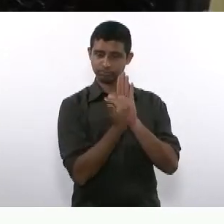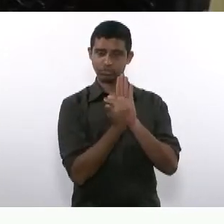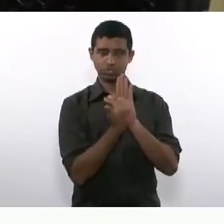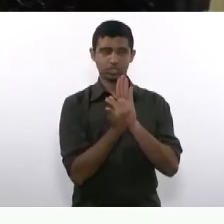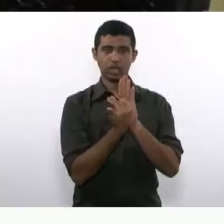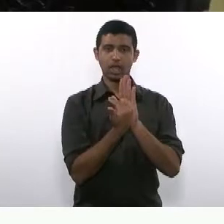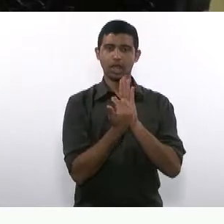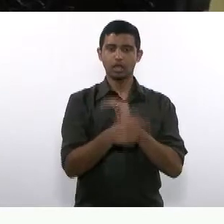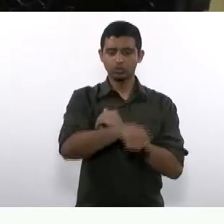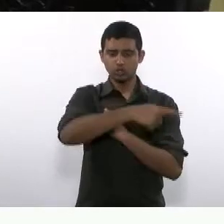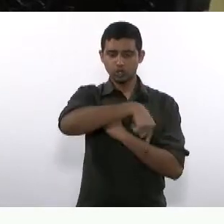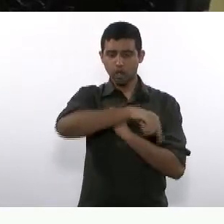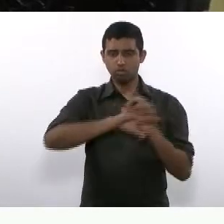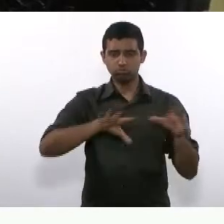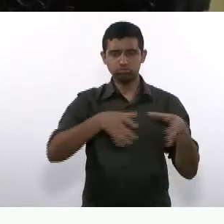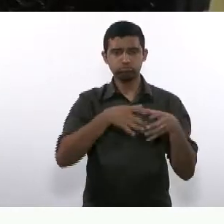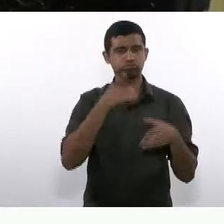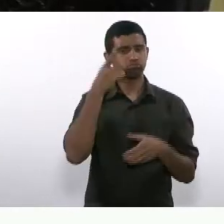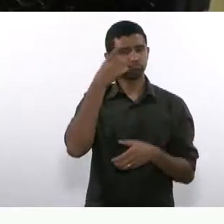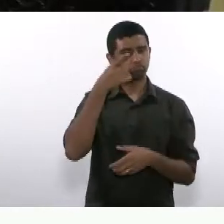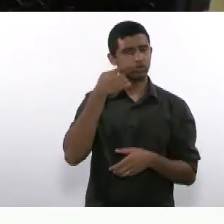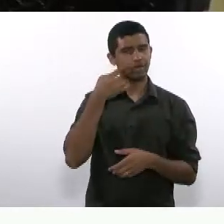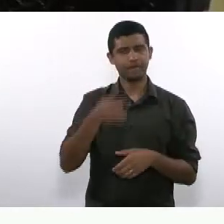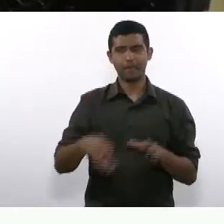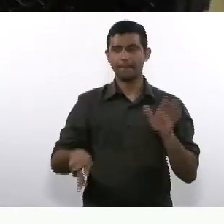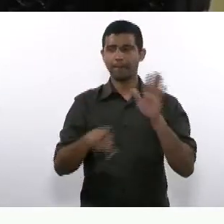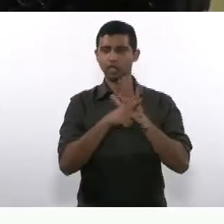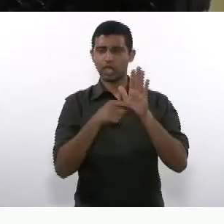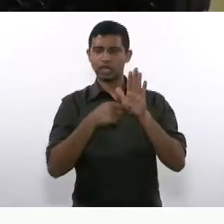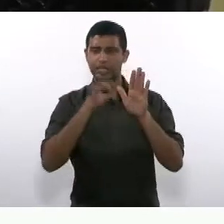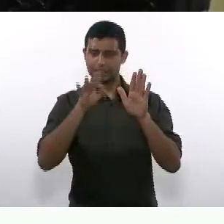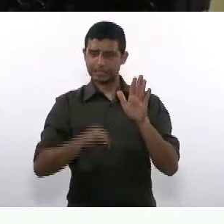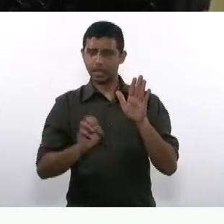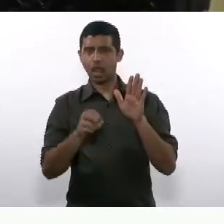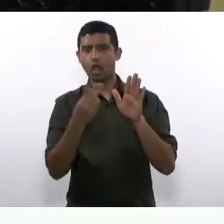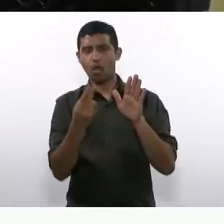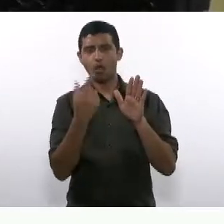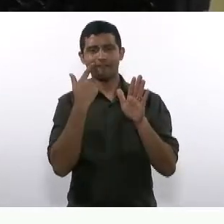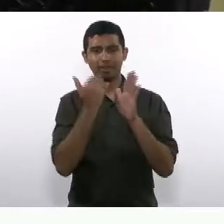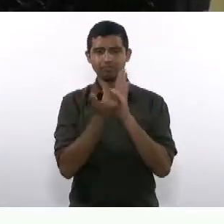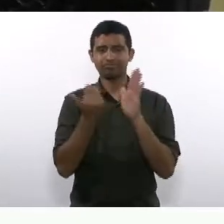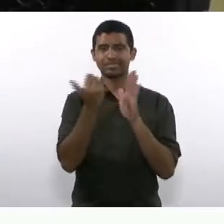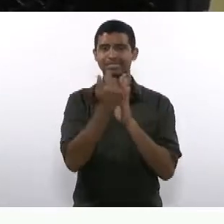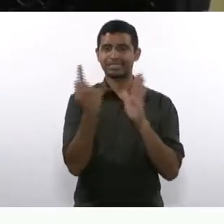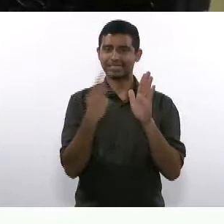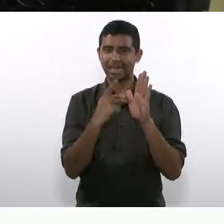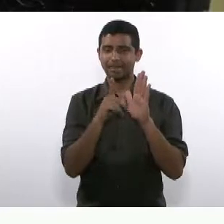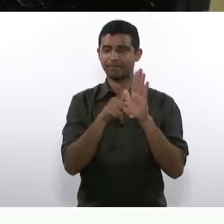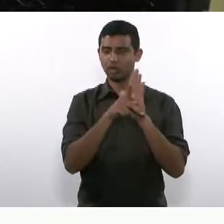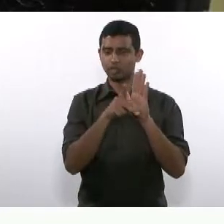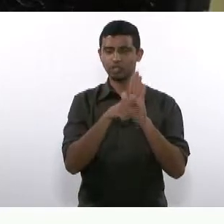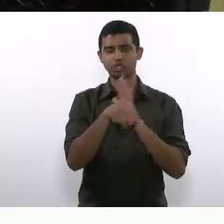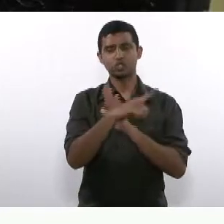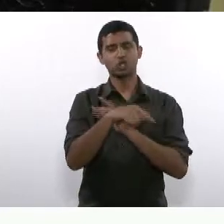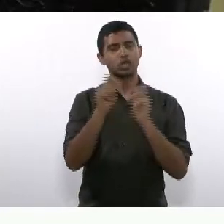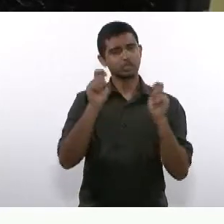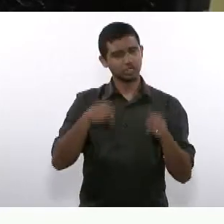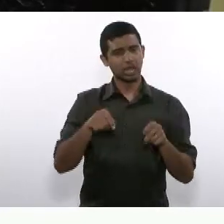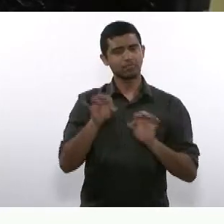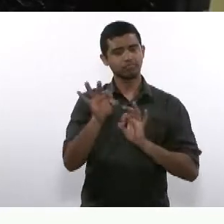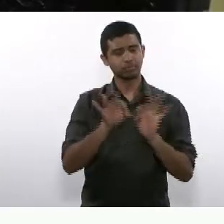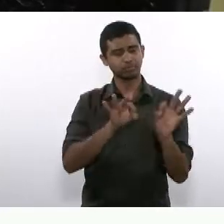deputados de um projeto determinado, a expansão de determinado projeto, para que a gente consiga ainda